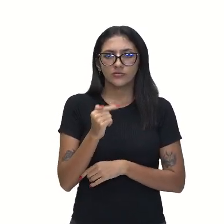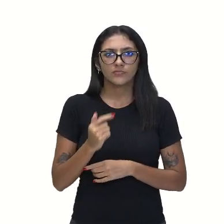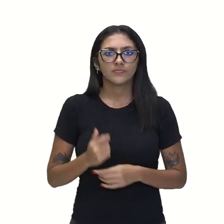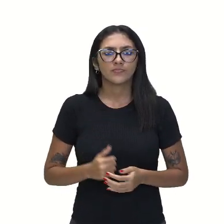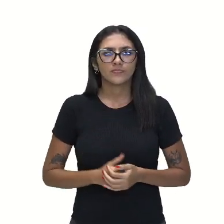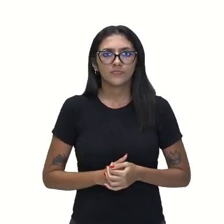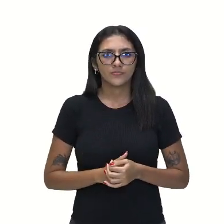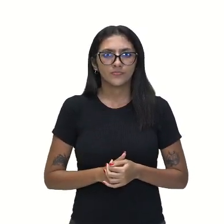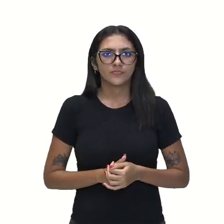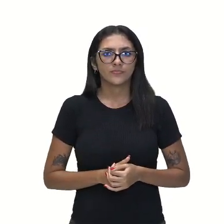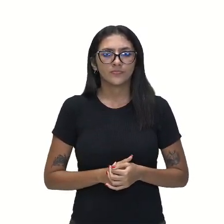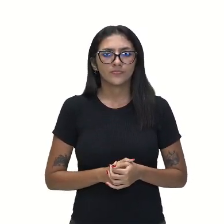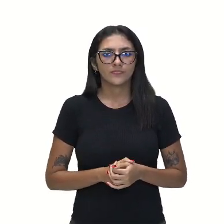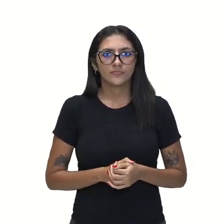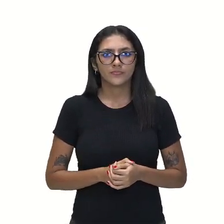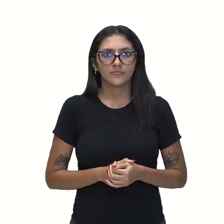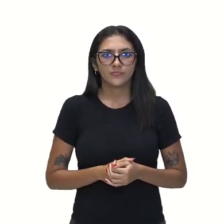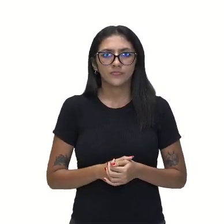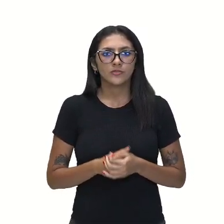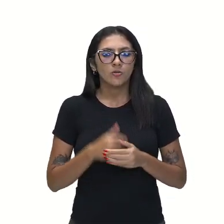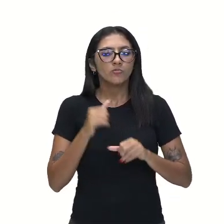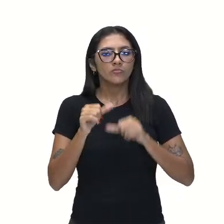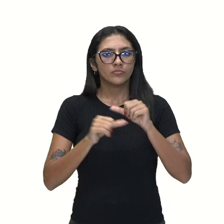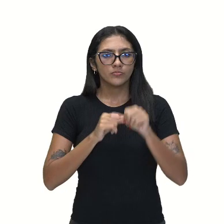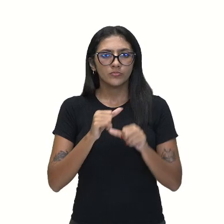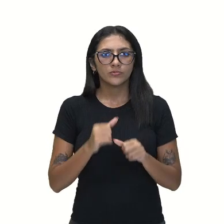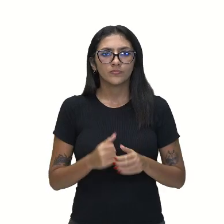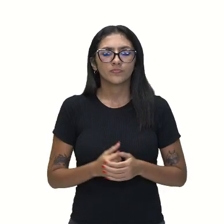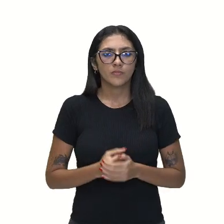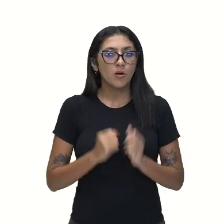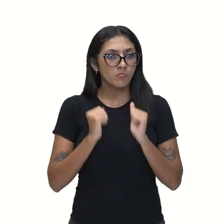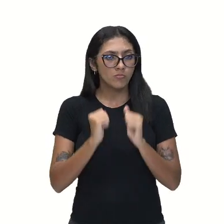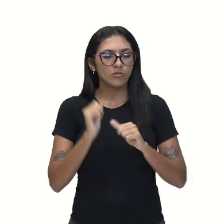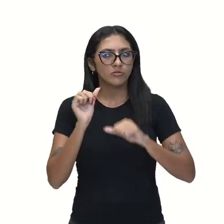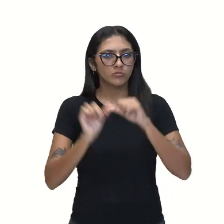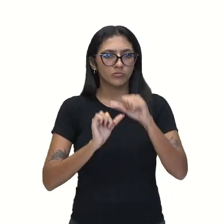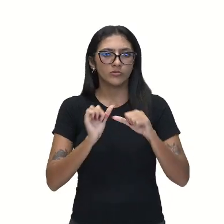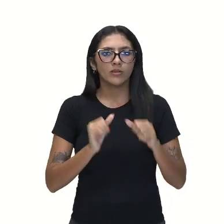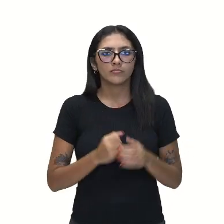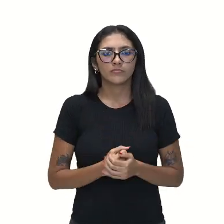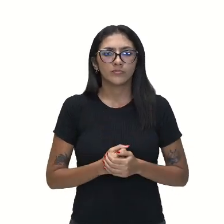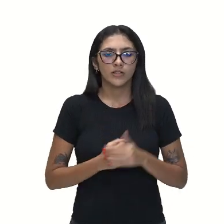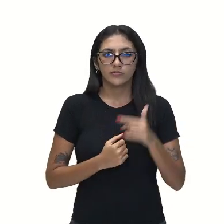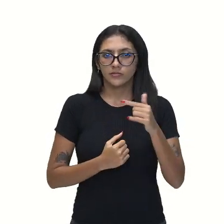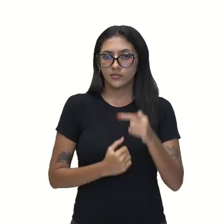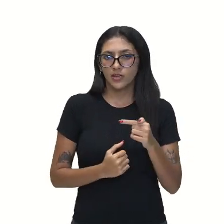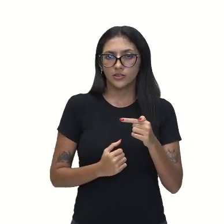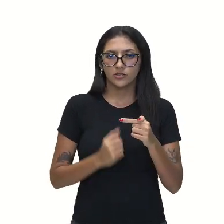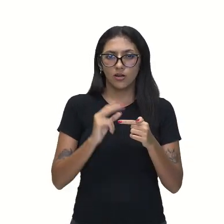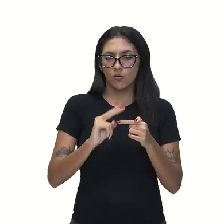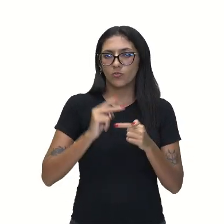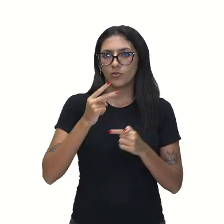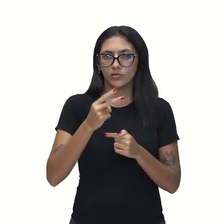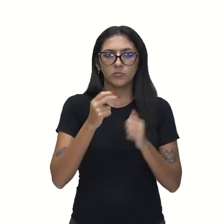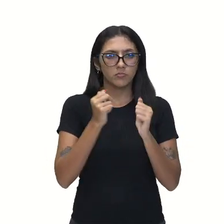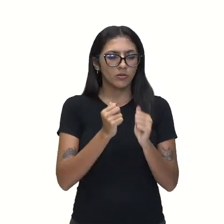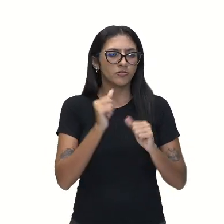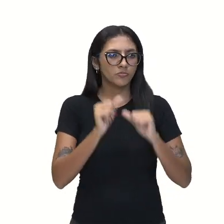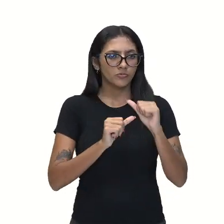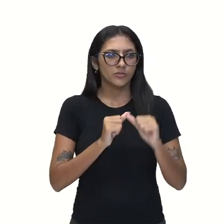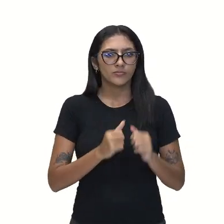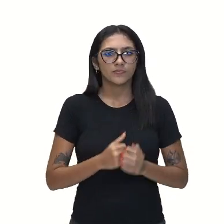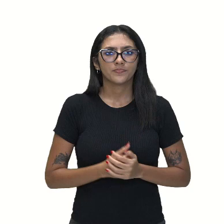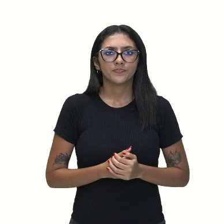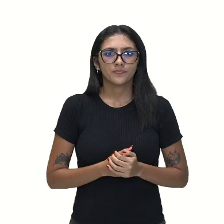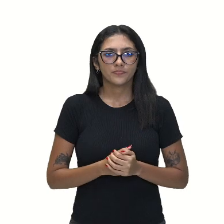pronto. No lugar de 49, eu vou escrever 7 ao quadrado. Então vai ficar